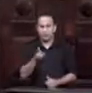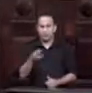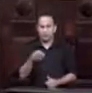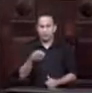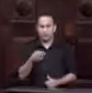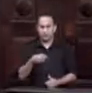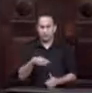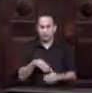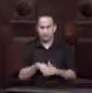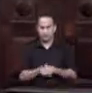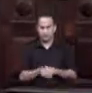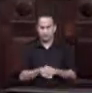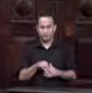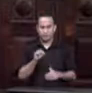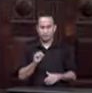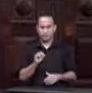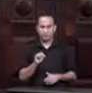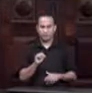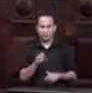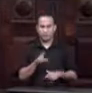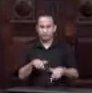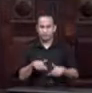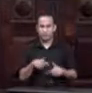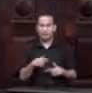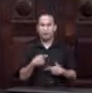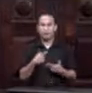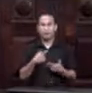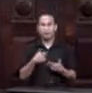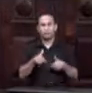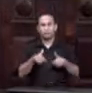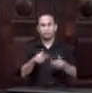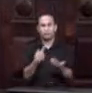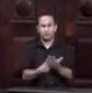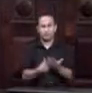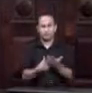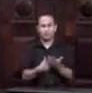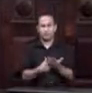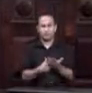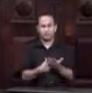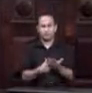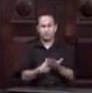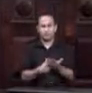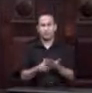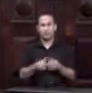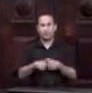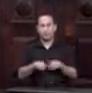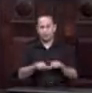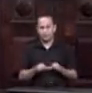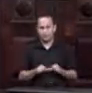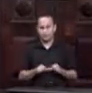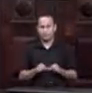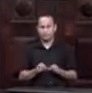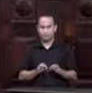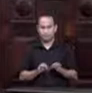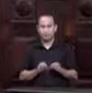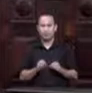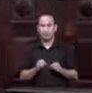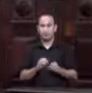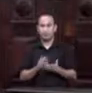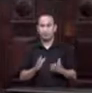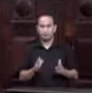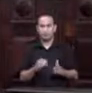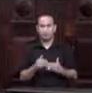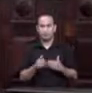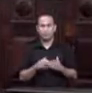possa voltar, mesmo que fosse de forma carimbada, por Executivo, este projeto pode criar qualquer coisa, menos o teto.